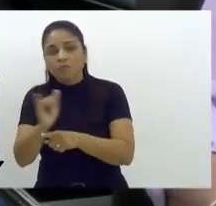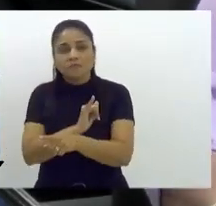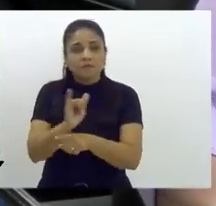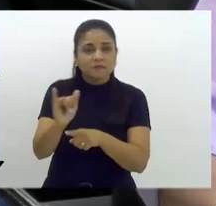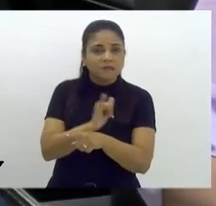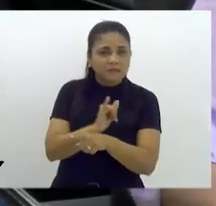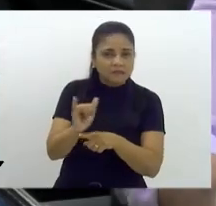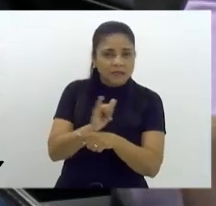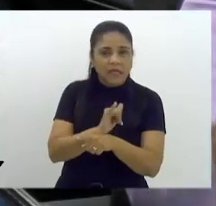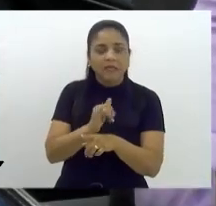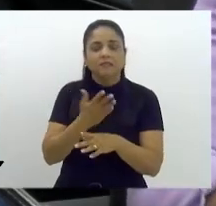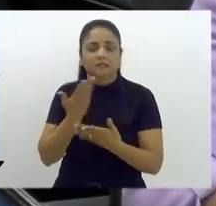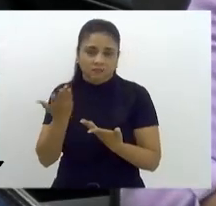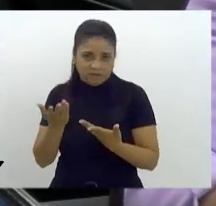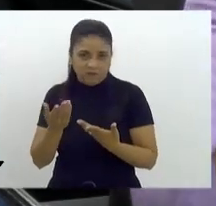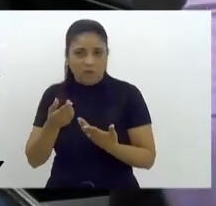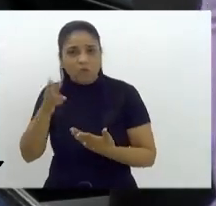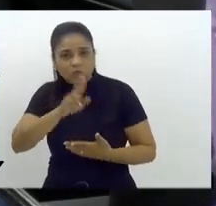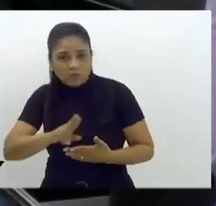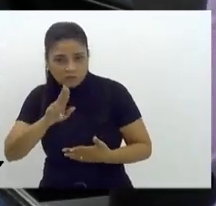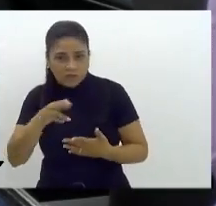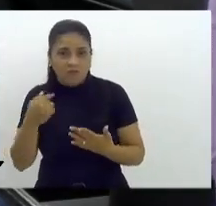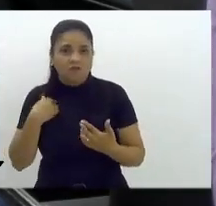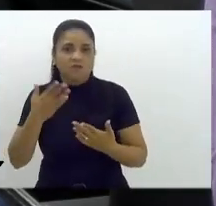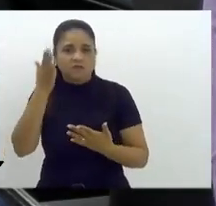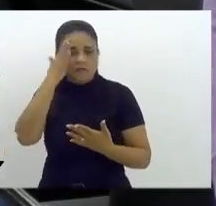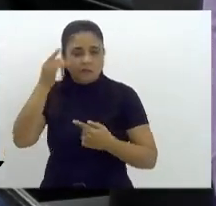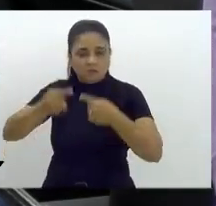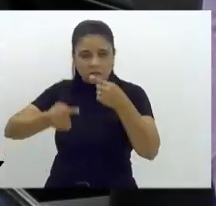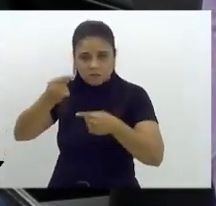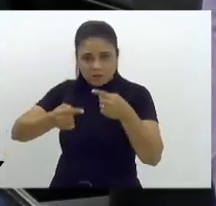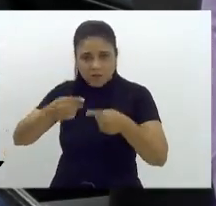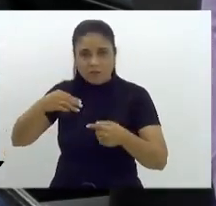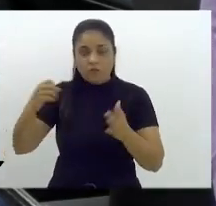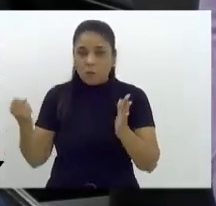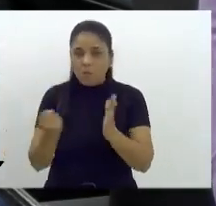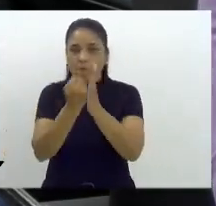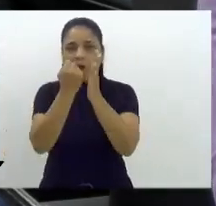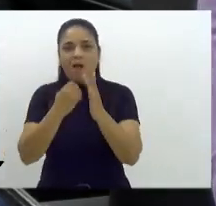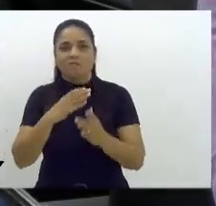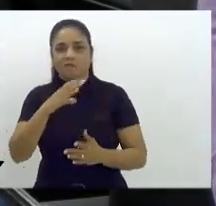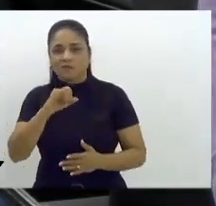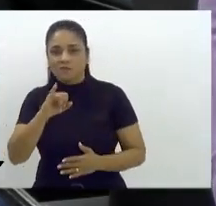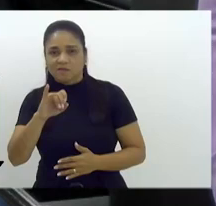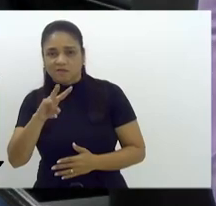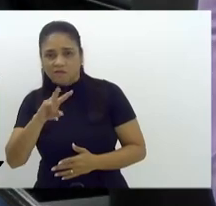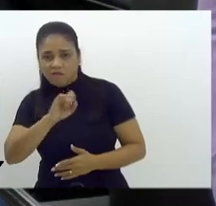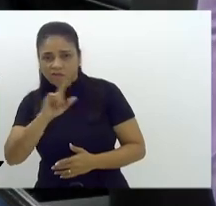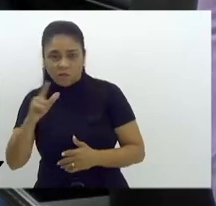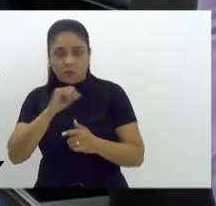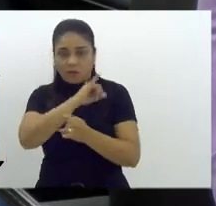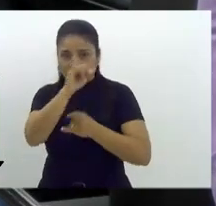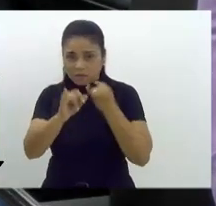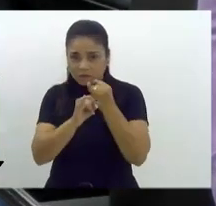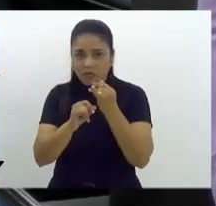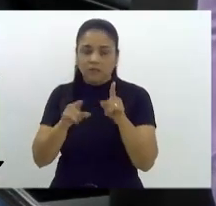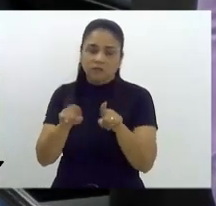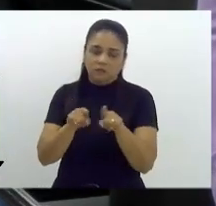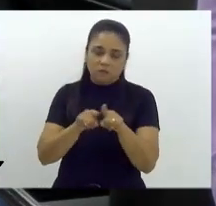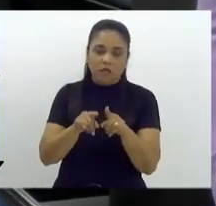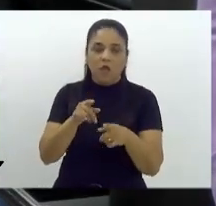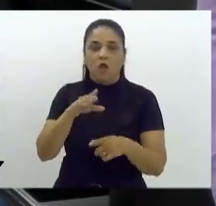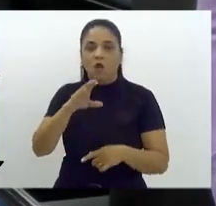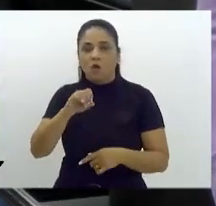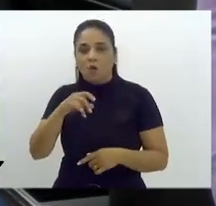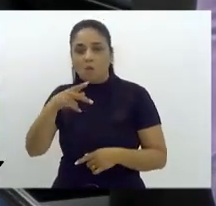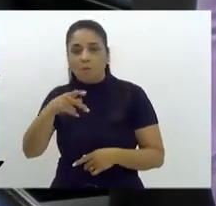eu sei que o debate do do Marco civil da internet e da regulação das operadoras é um debate é uma matéria